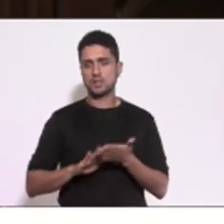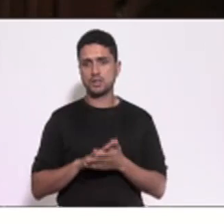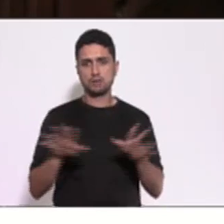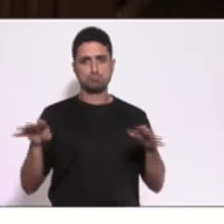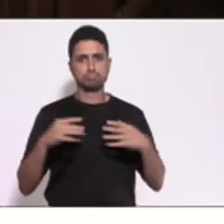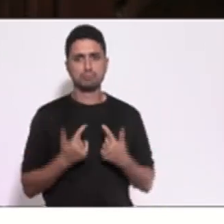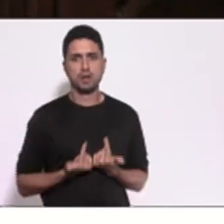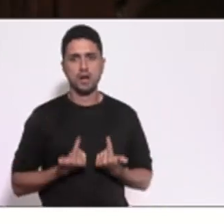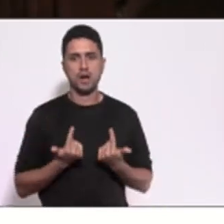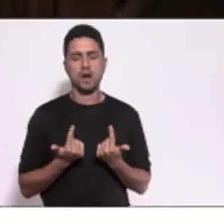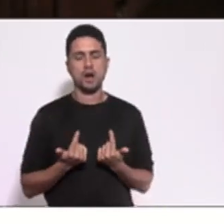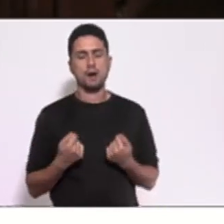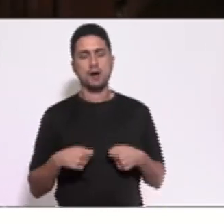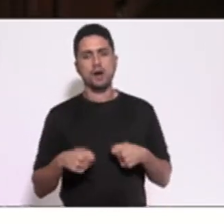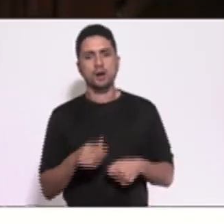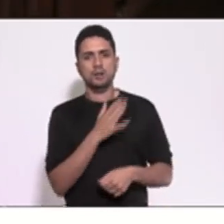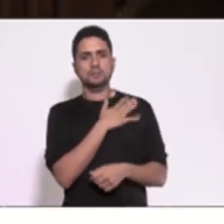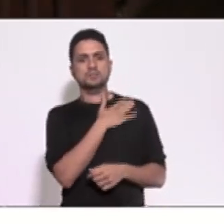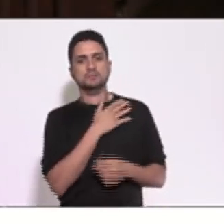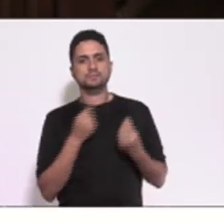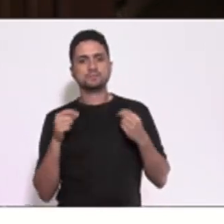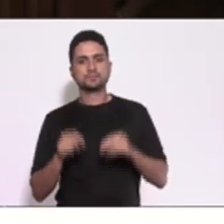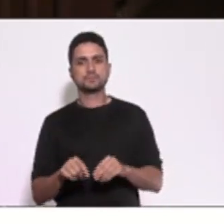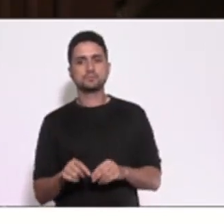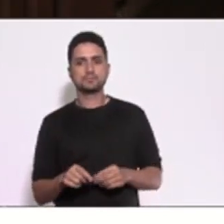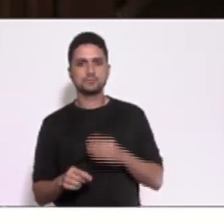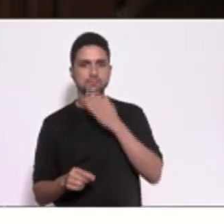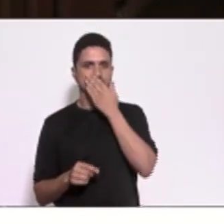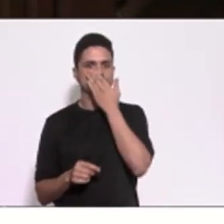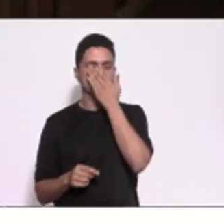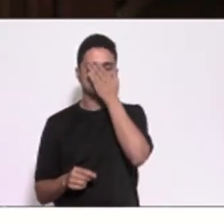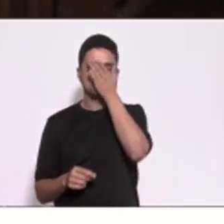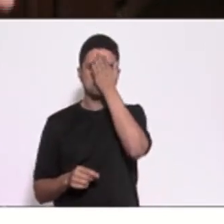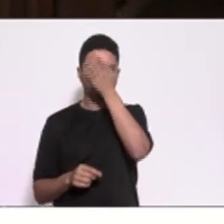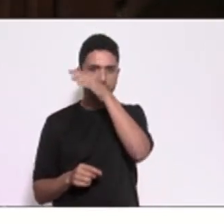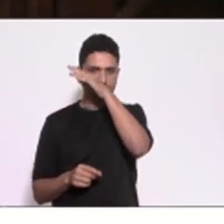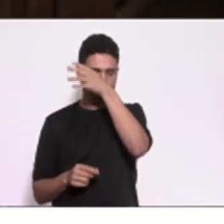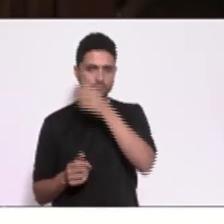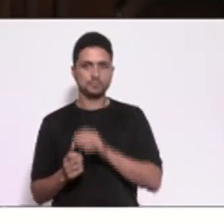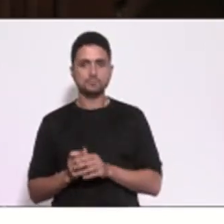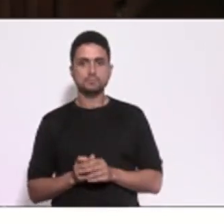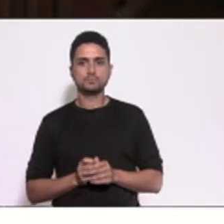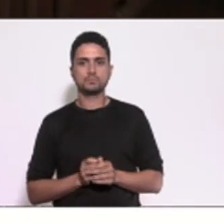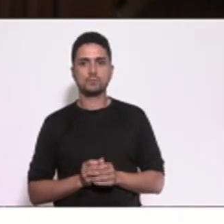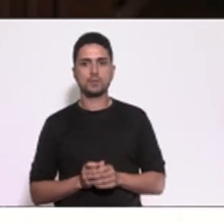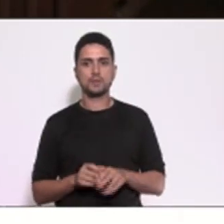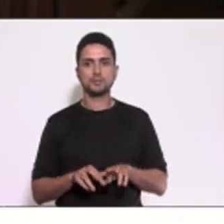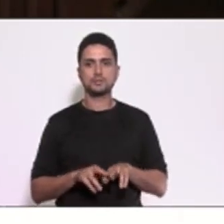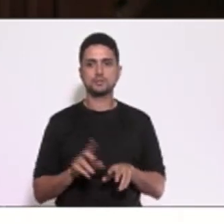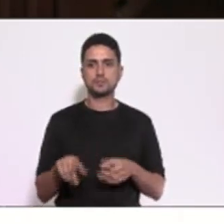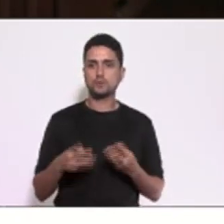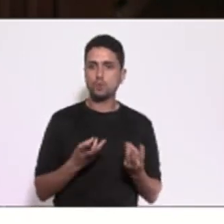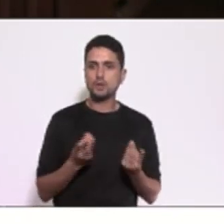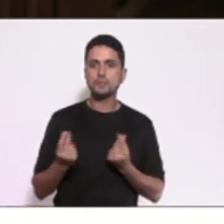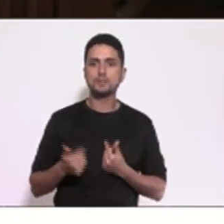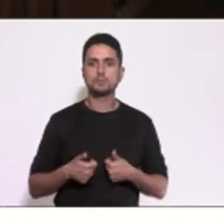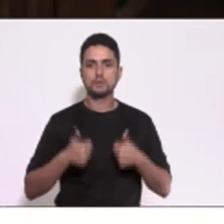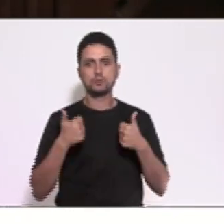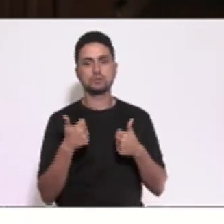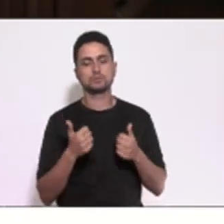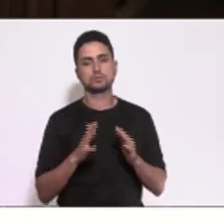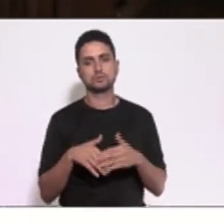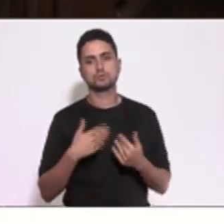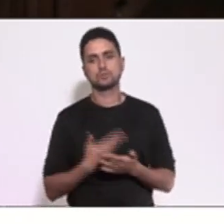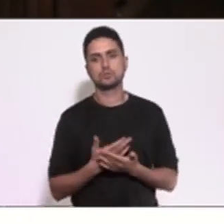de implantar a disciplina militar como um fator que diferencie na qualidade as escolas públicas. Não há registro. Então,